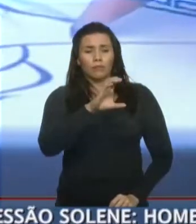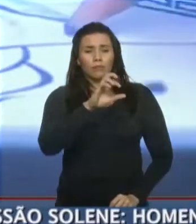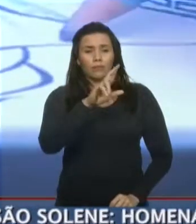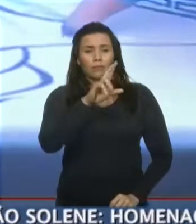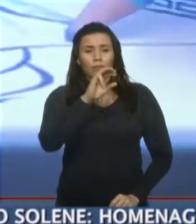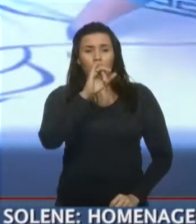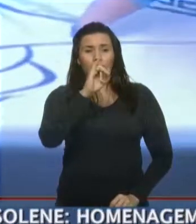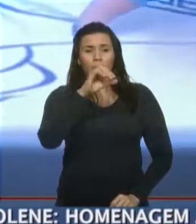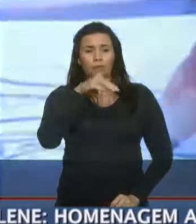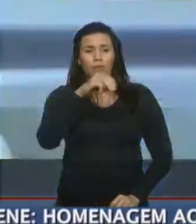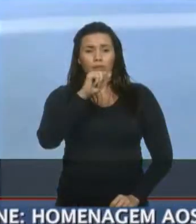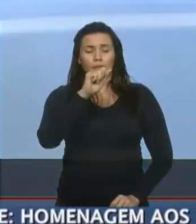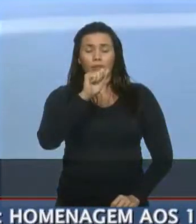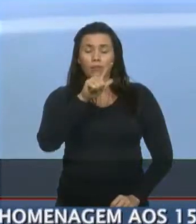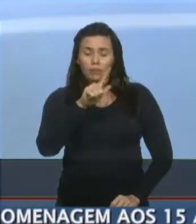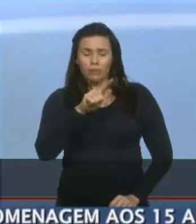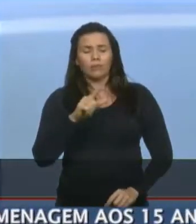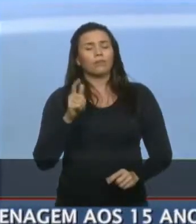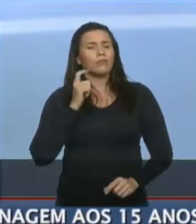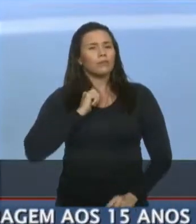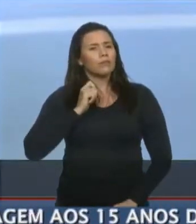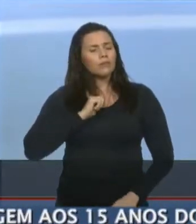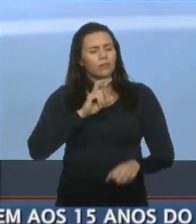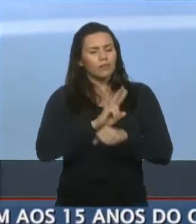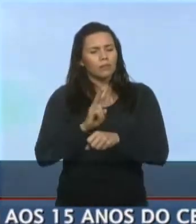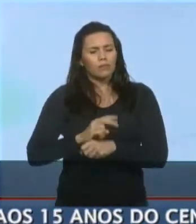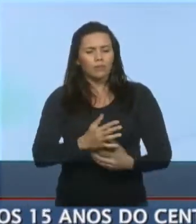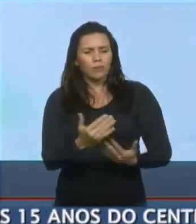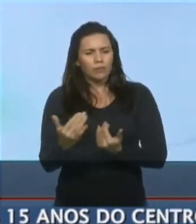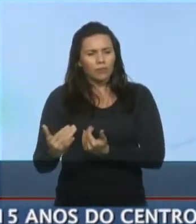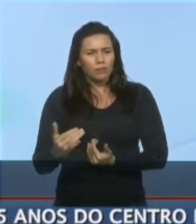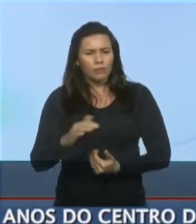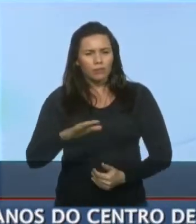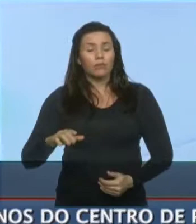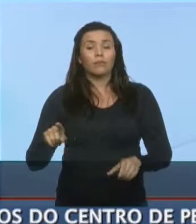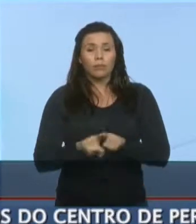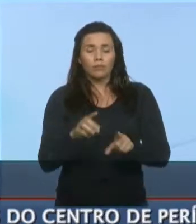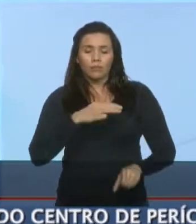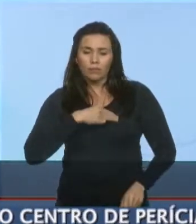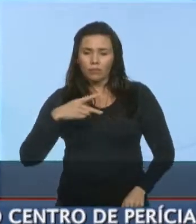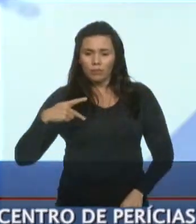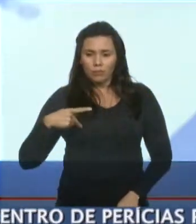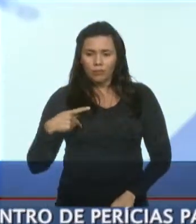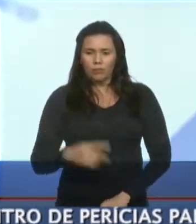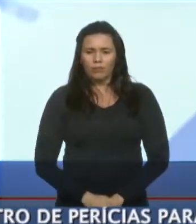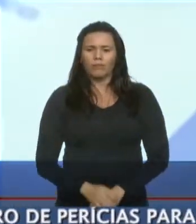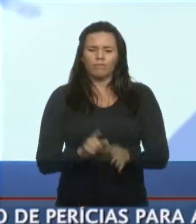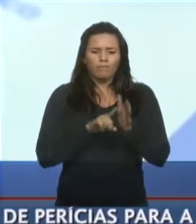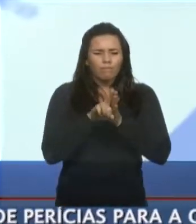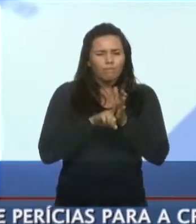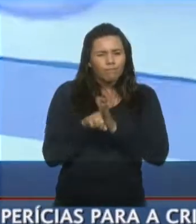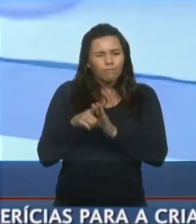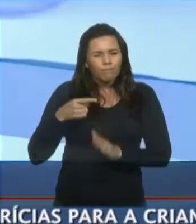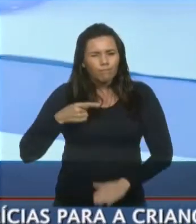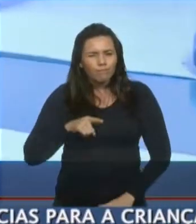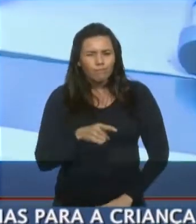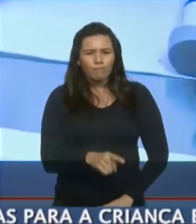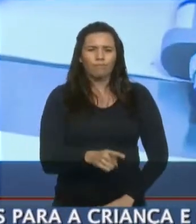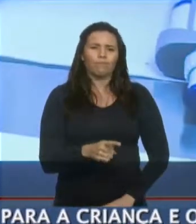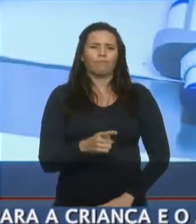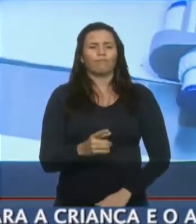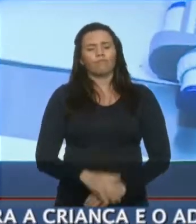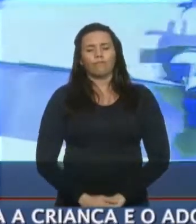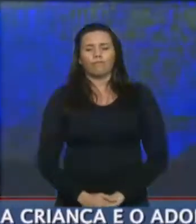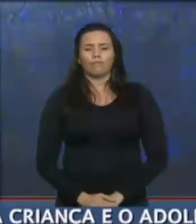e ao Adolescente. É responsável por um trabalho minucioso de análise científica de dados que possam ajudar a